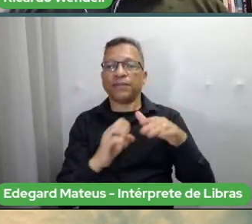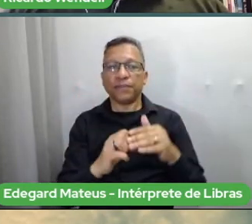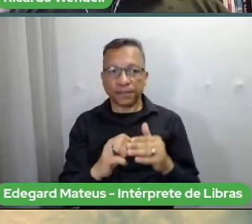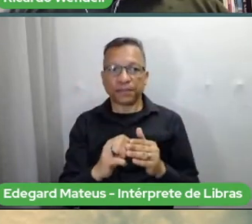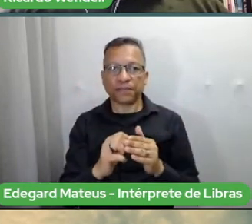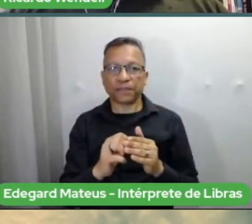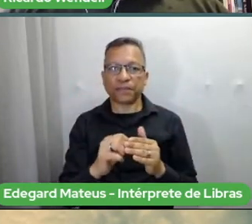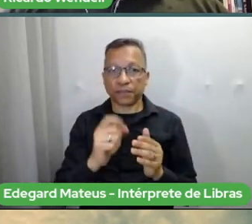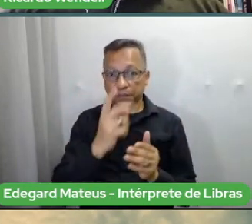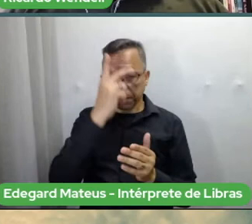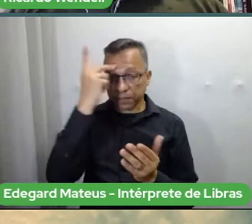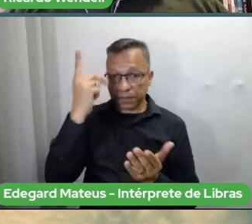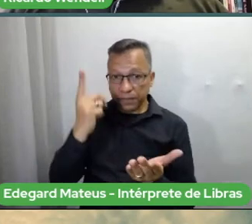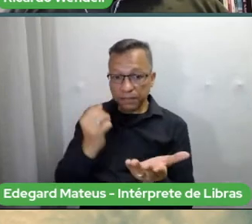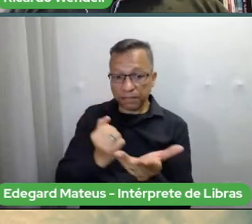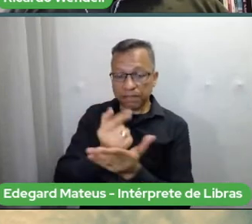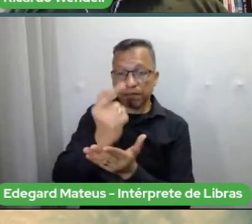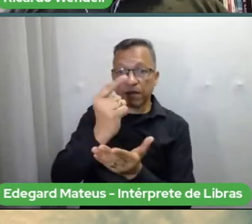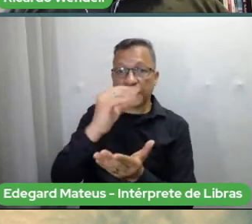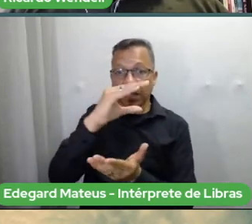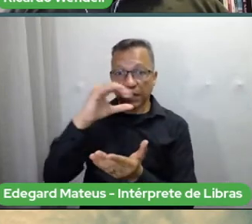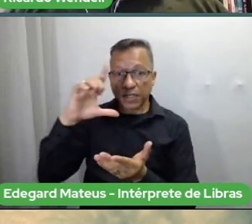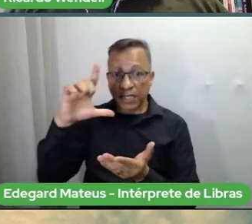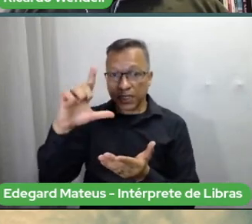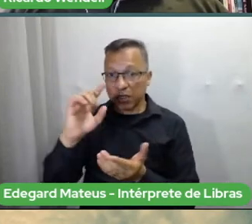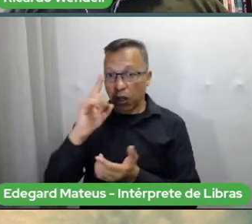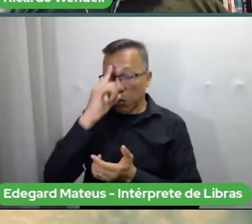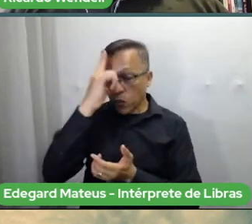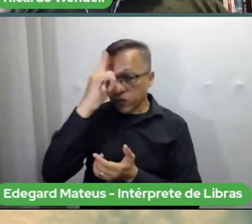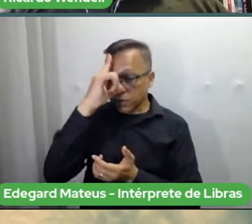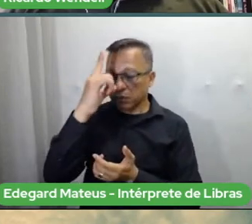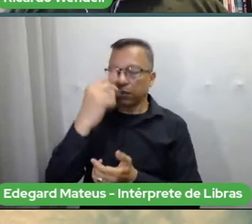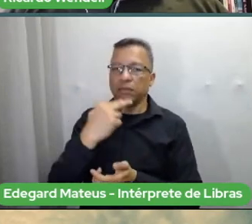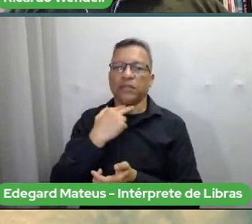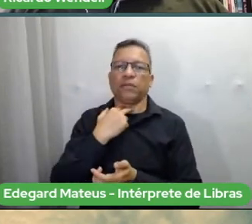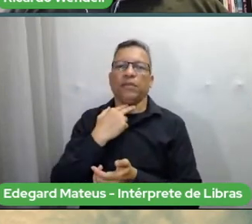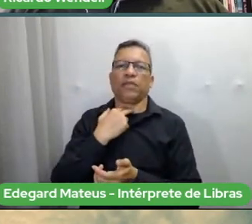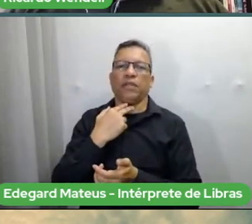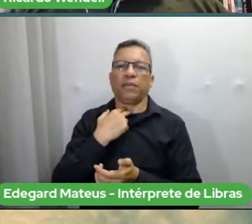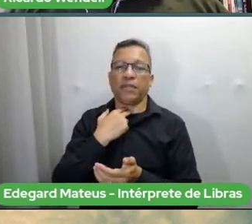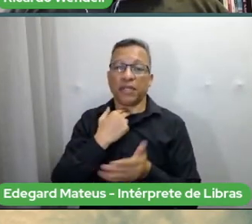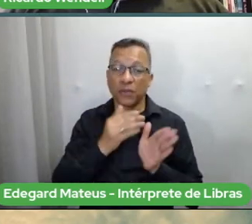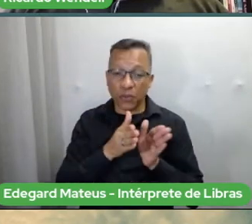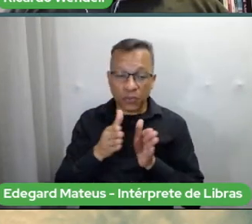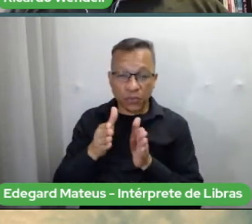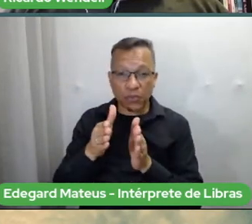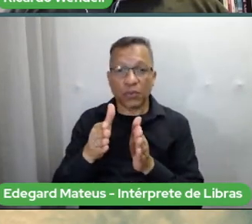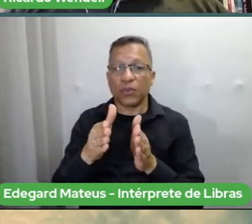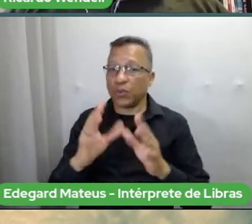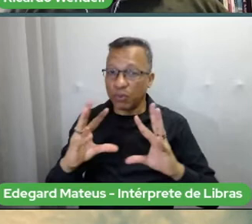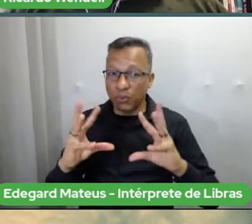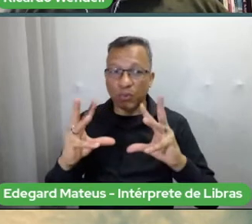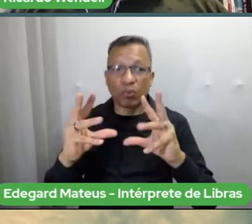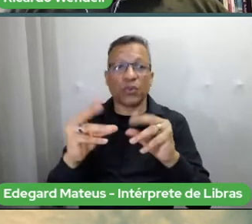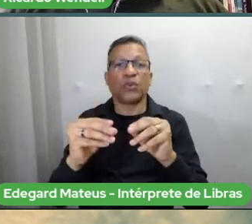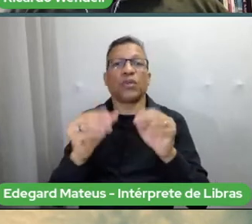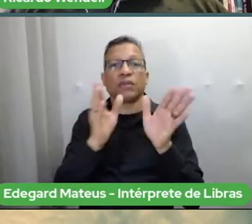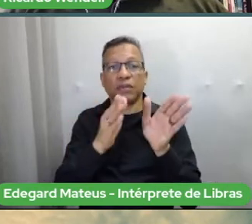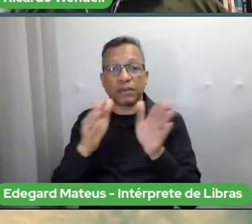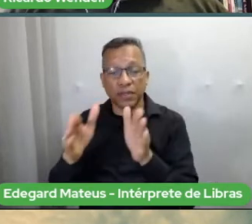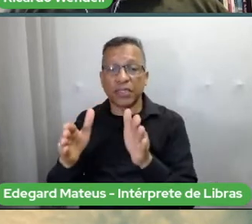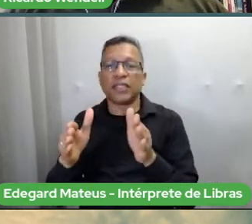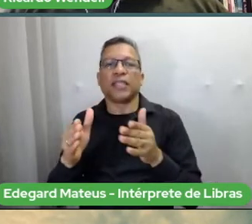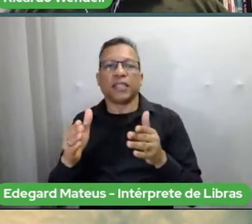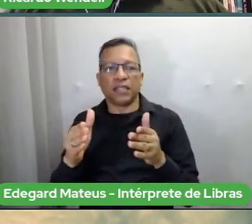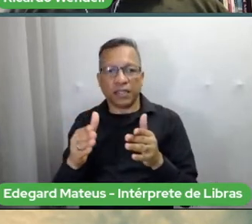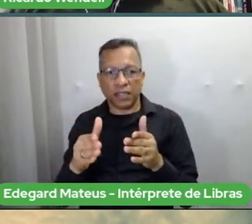pode ter dúvida também dos dados, ele precisa seguir todos aqueles princípios que o